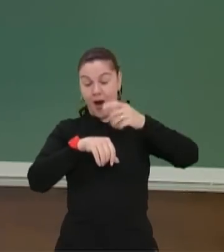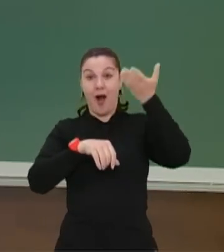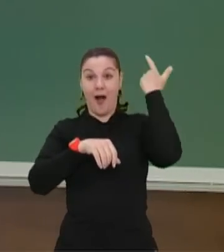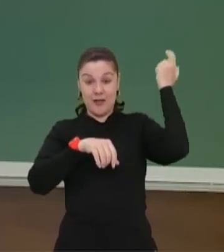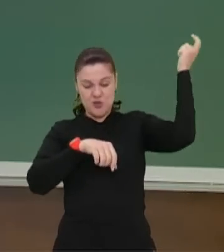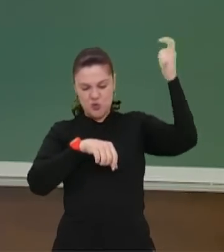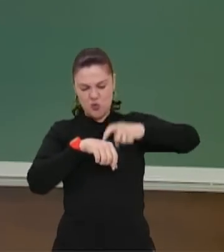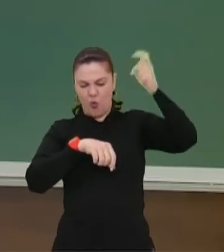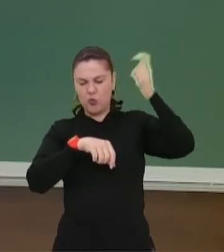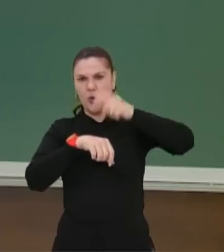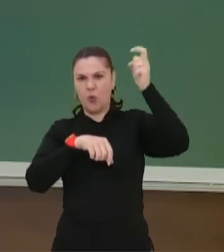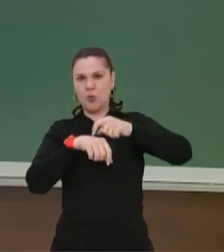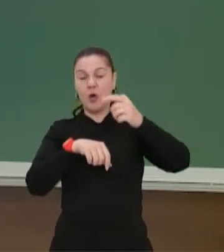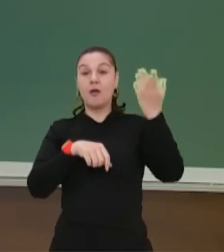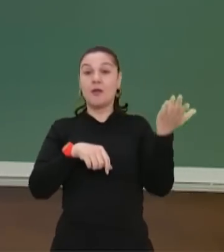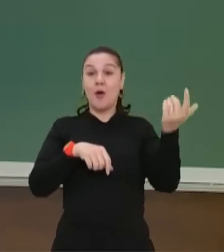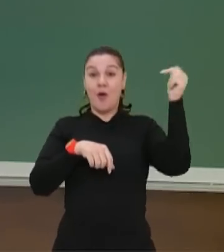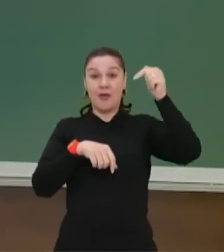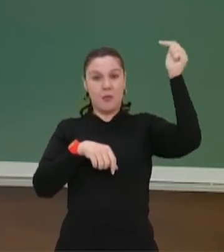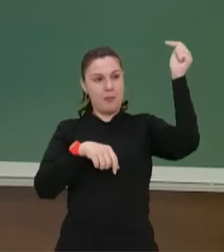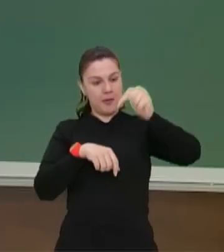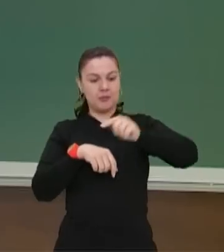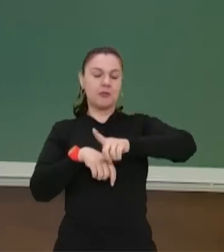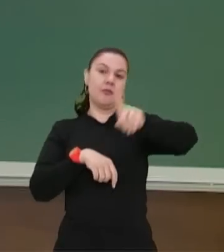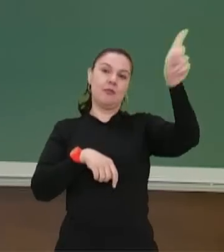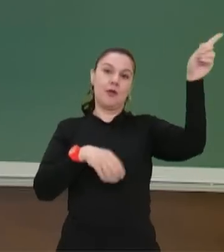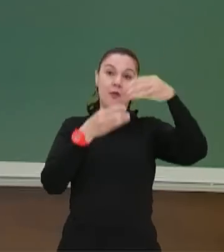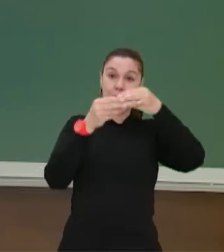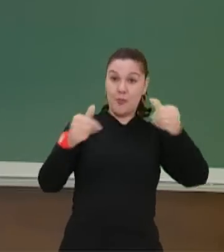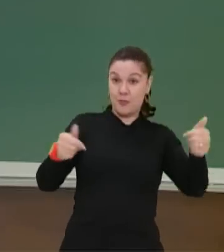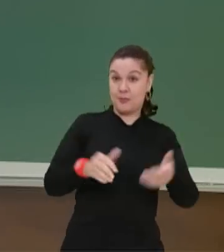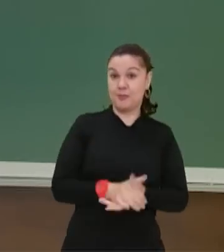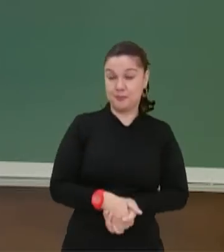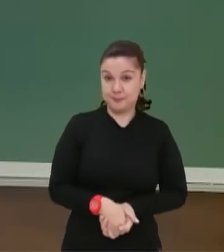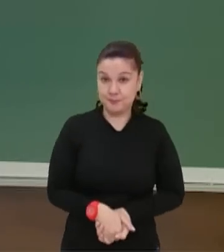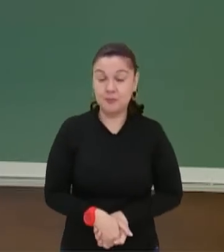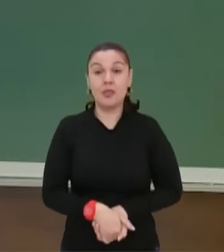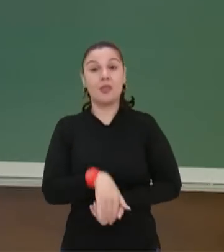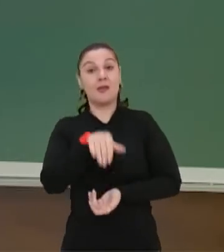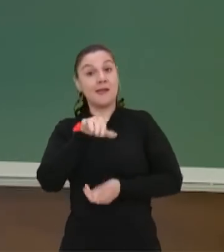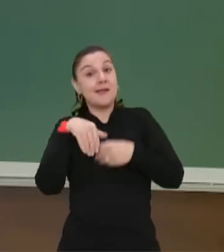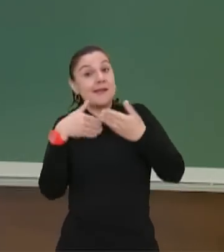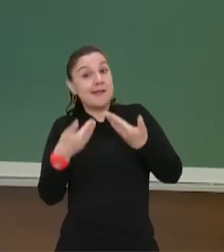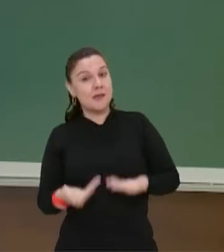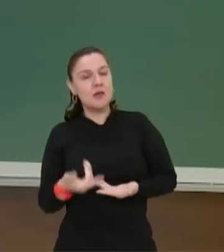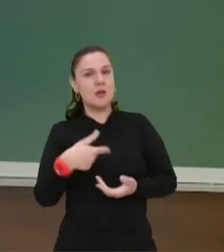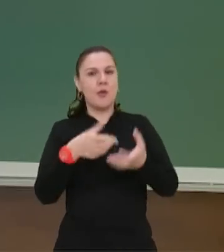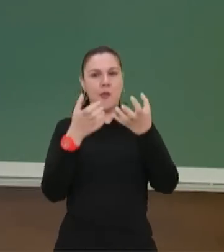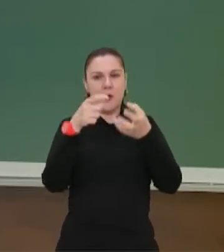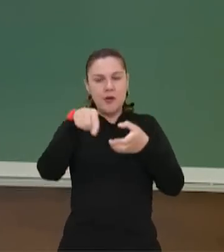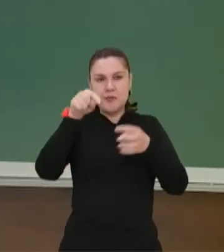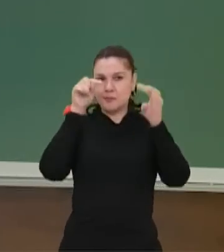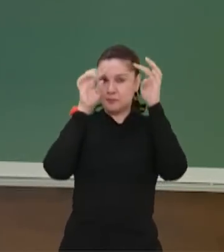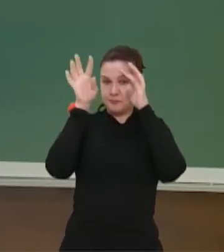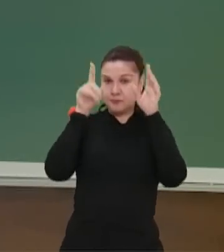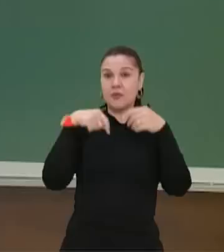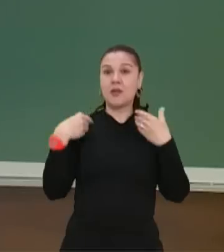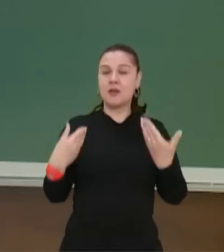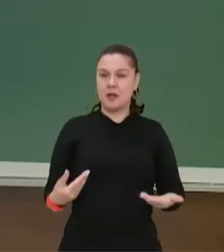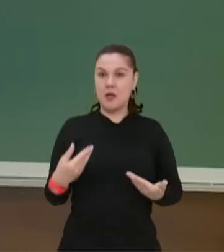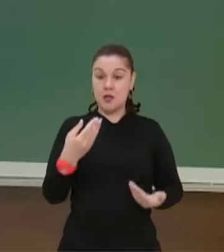e meteoritos acabam se chocando nessa atmosfera e virando poeira. Mas assim, pessoal, eu quero que vocês reflitam que